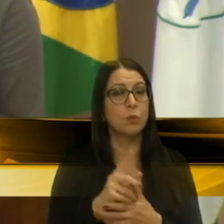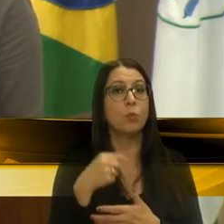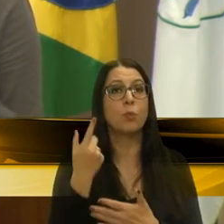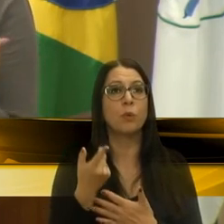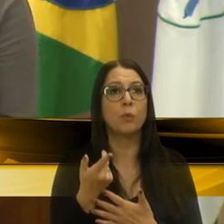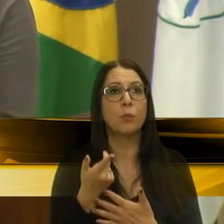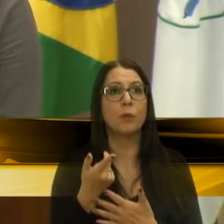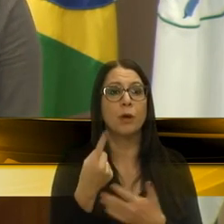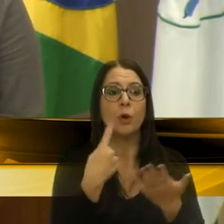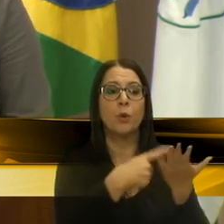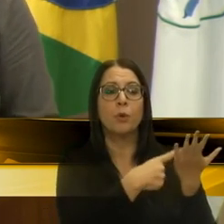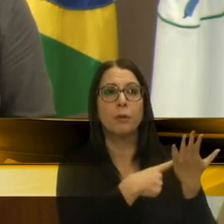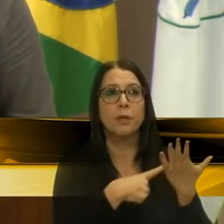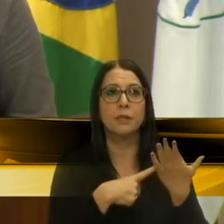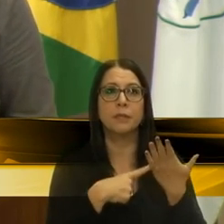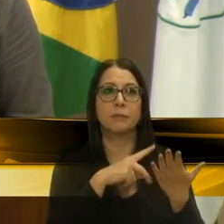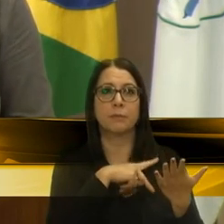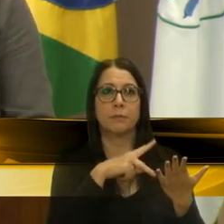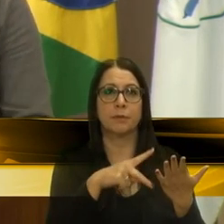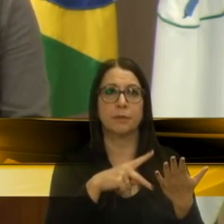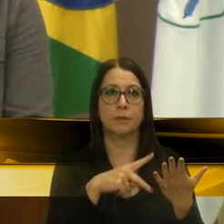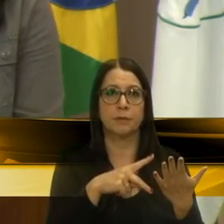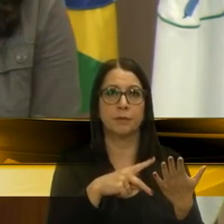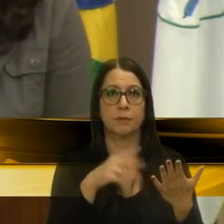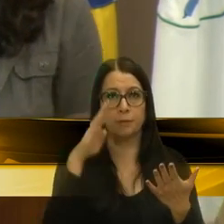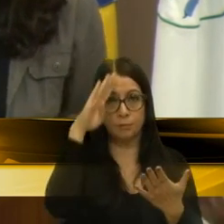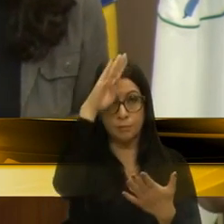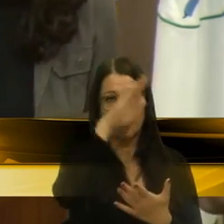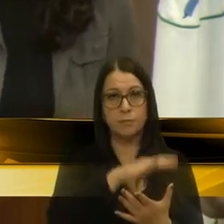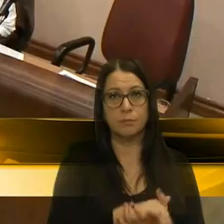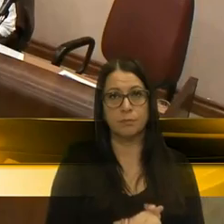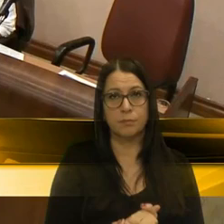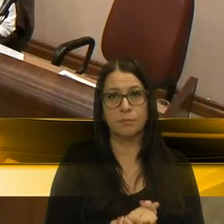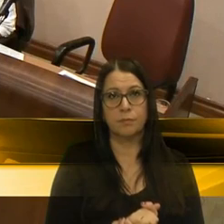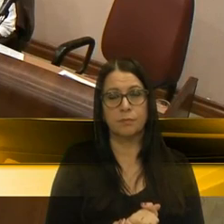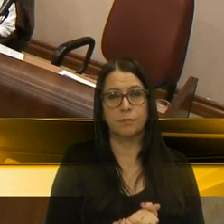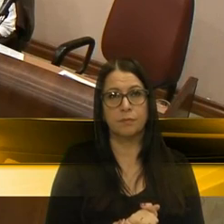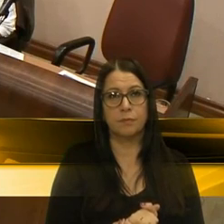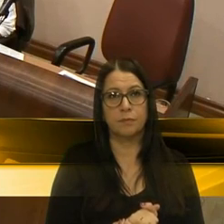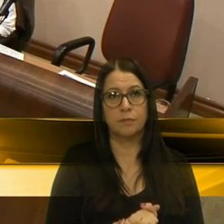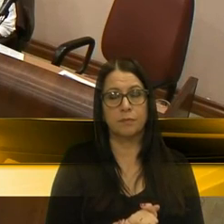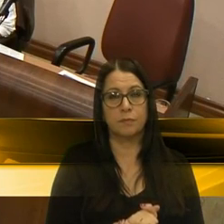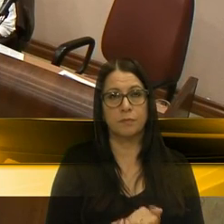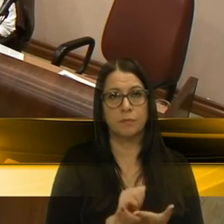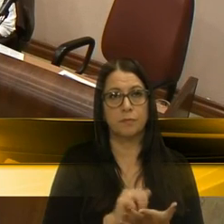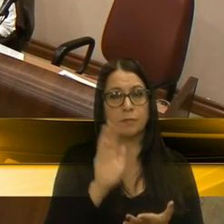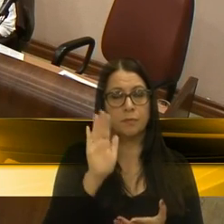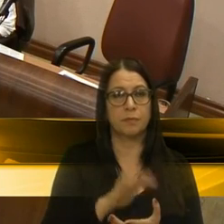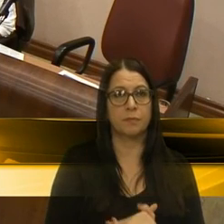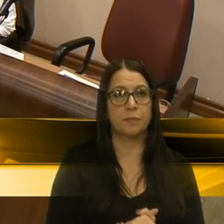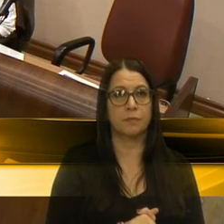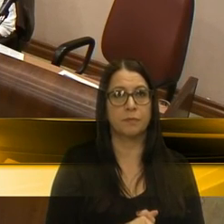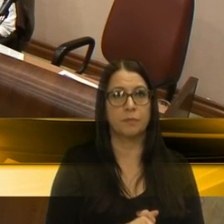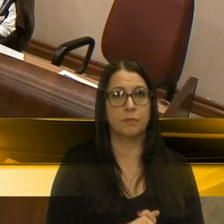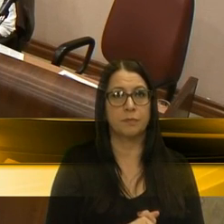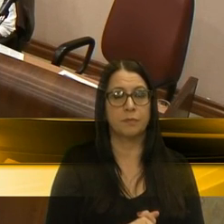a combinação com o presidente da República. Só uma questão pela ordem, senhor presidente.